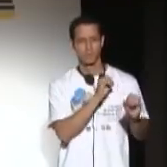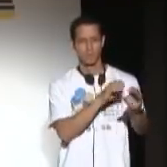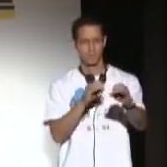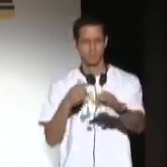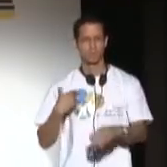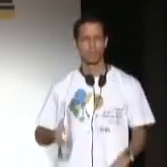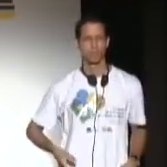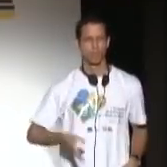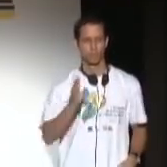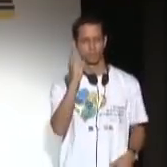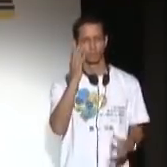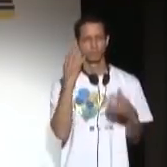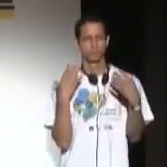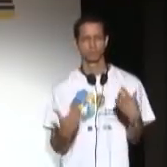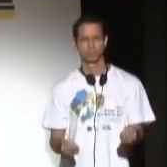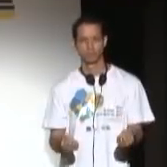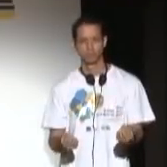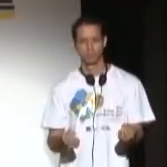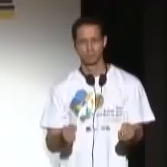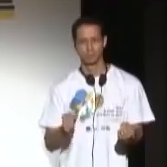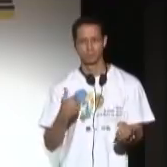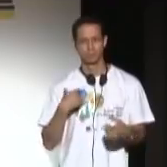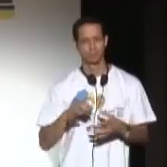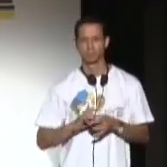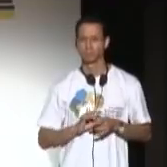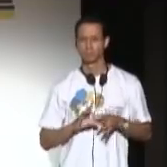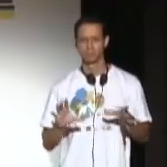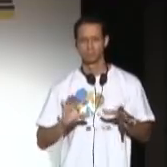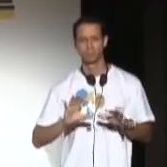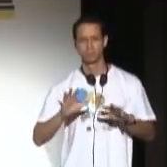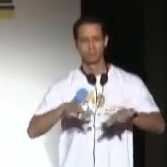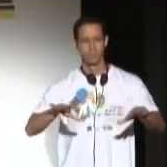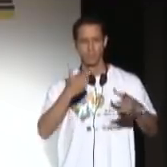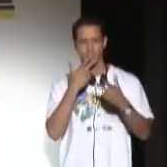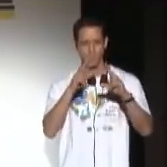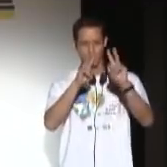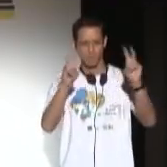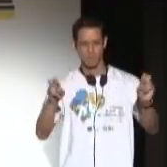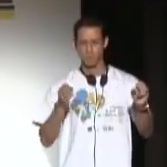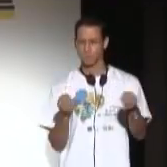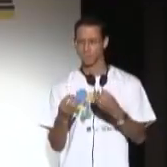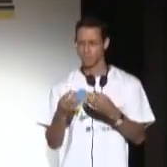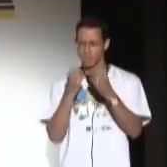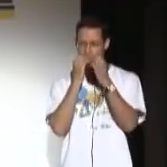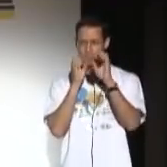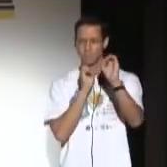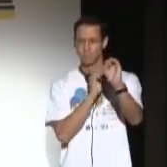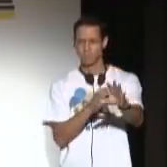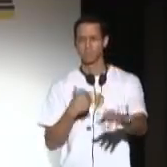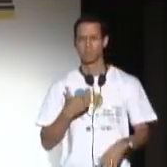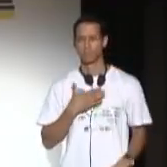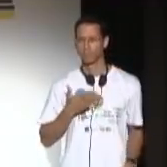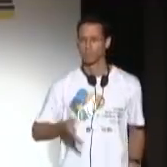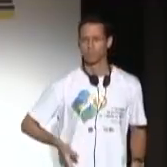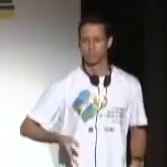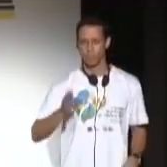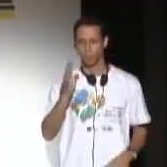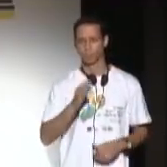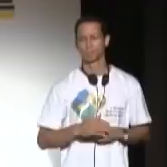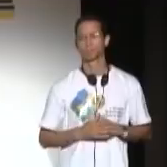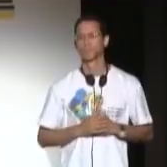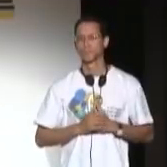vou. Então, eu sou de todo mundo e de todo mundo que estiver falando de educação, não é, Ângela? Eu vou. Então, vamos